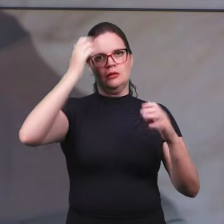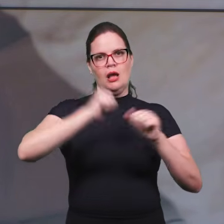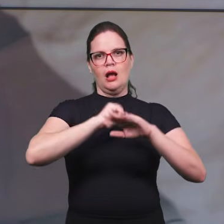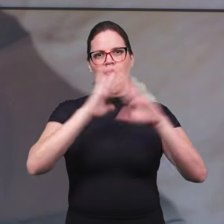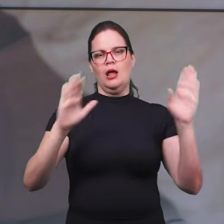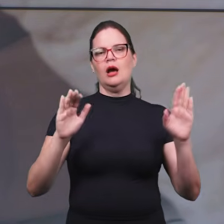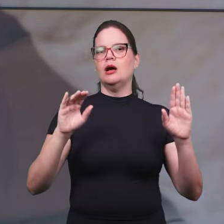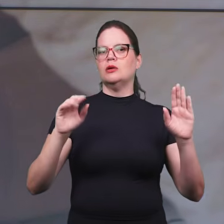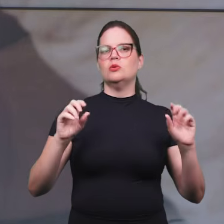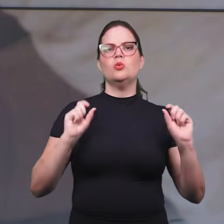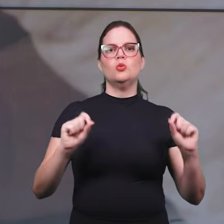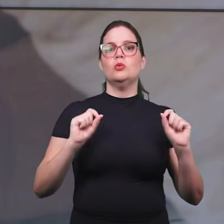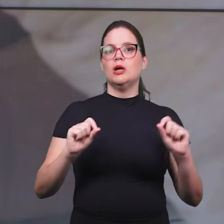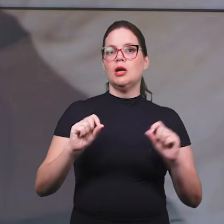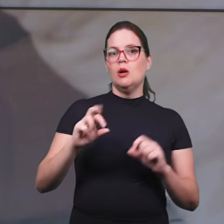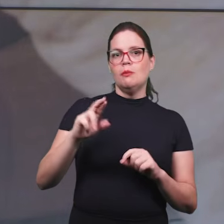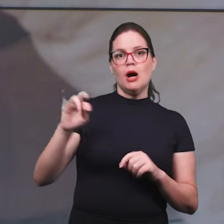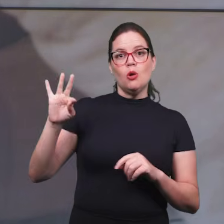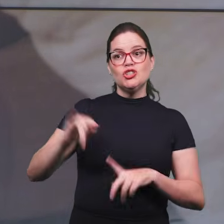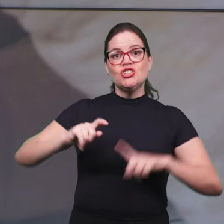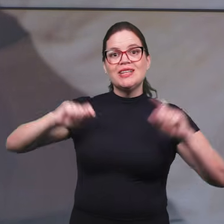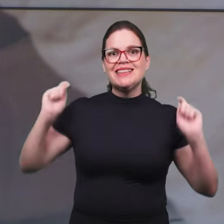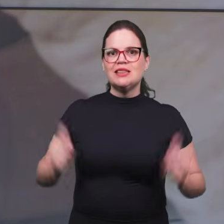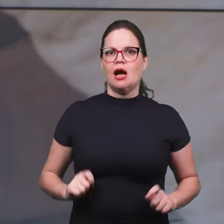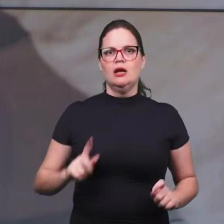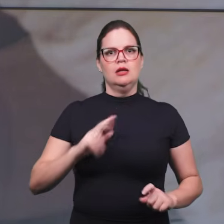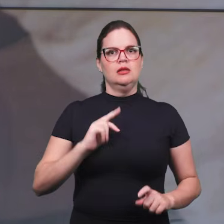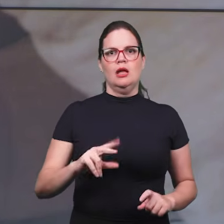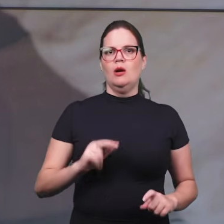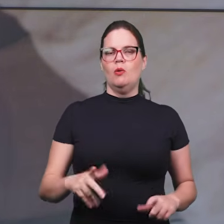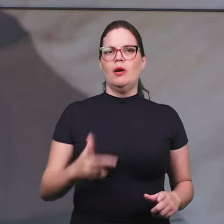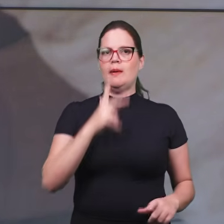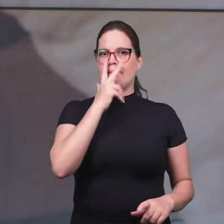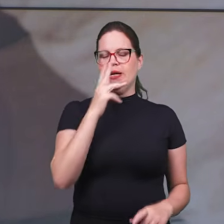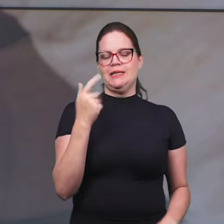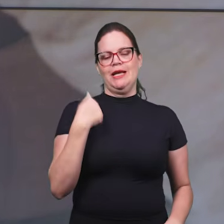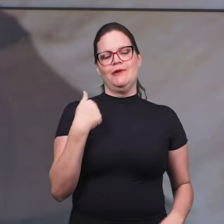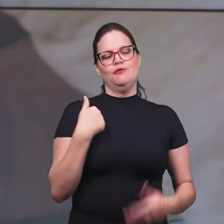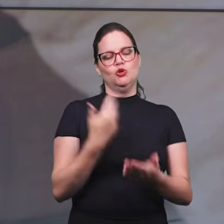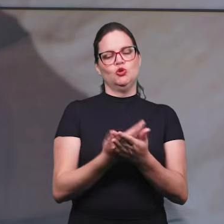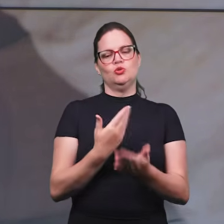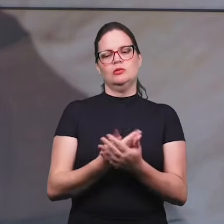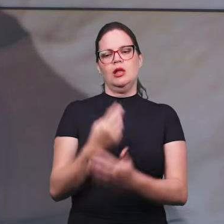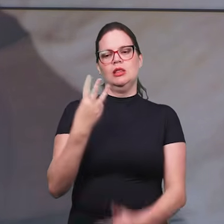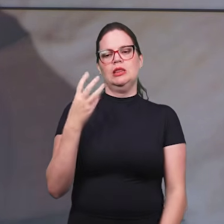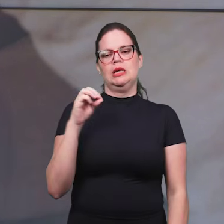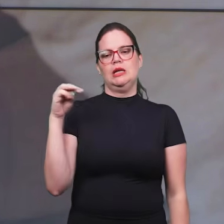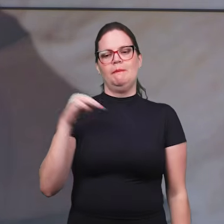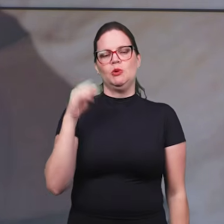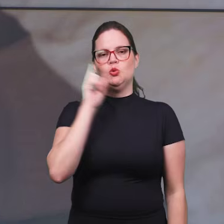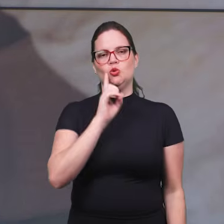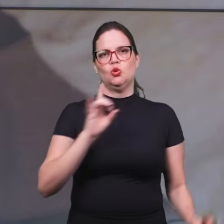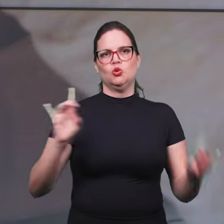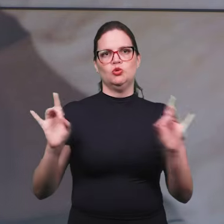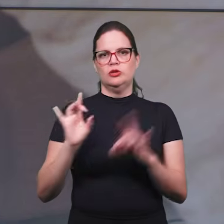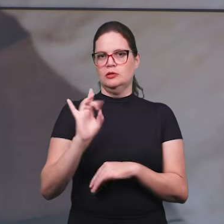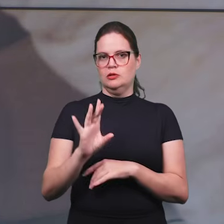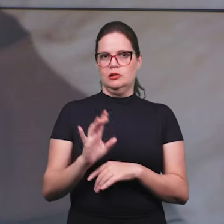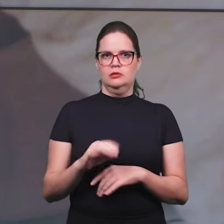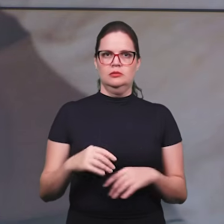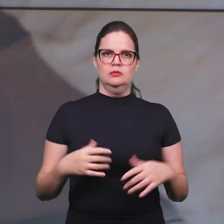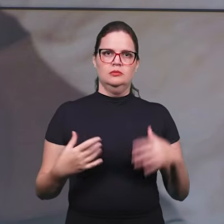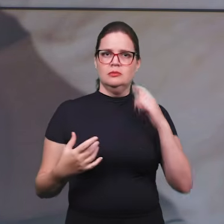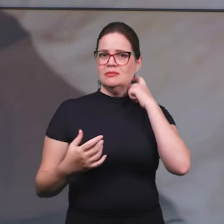uma rotina sustentável. Não que você não vai, eu só vou estudar sempre 30 minutos por